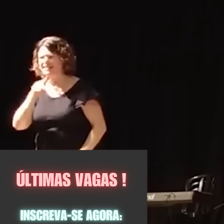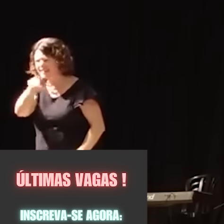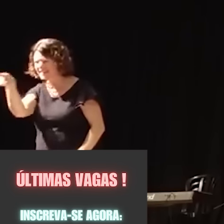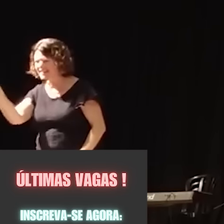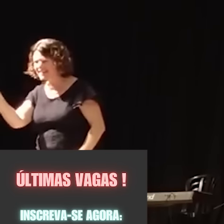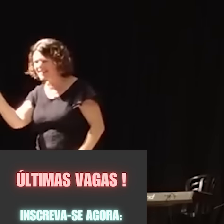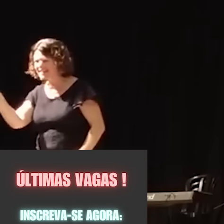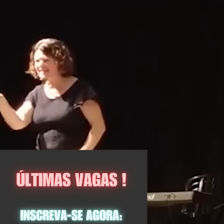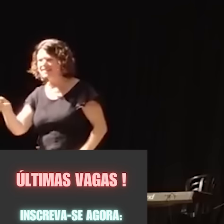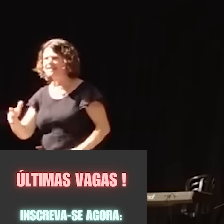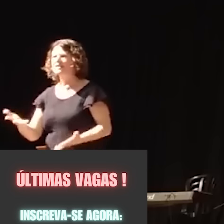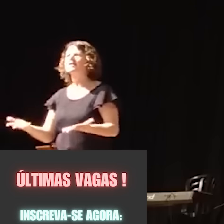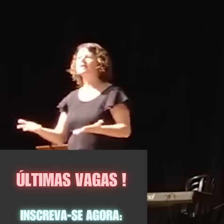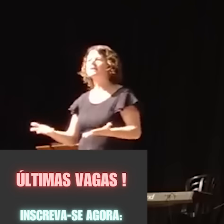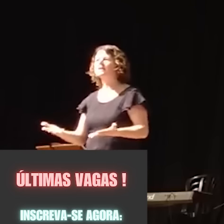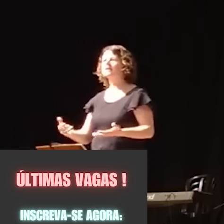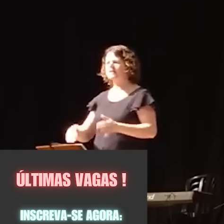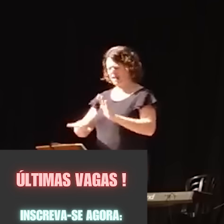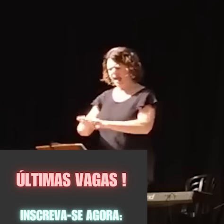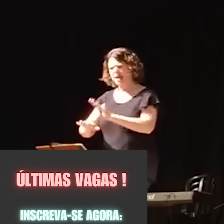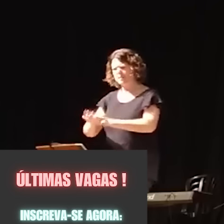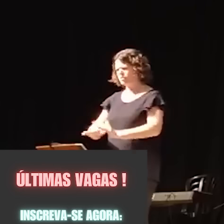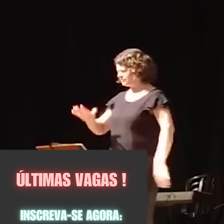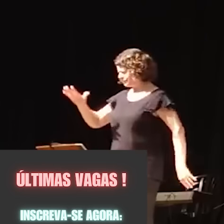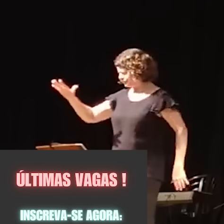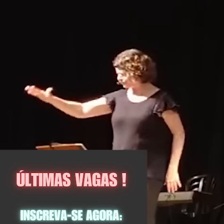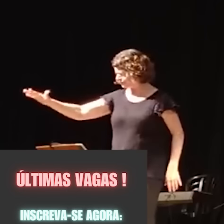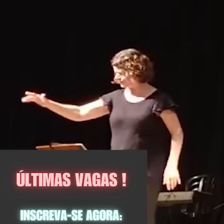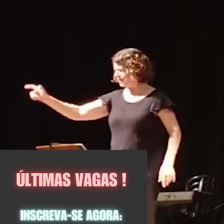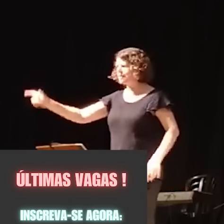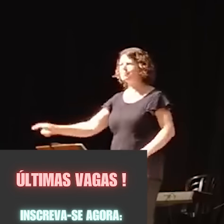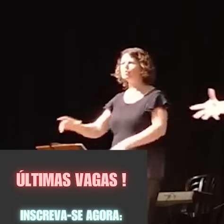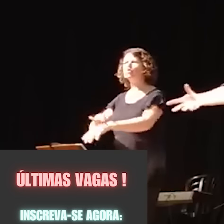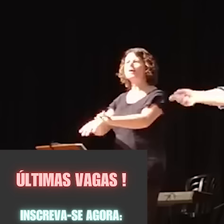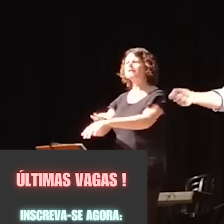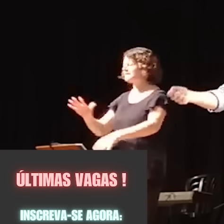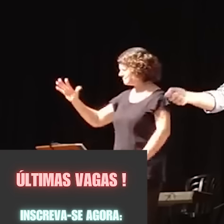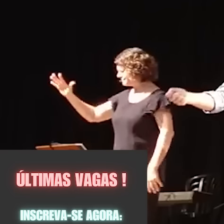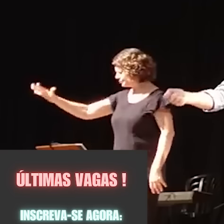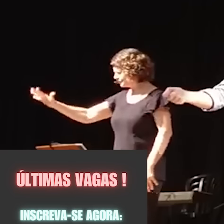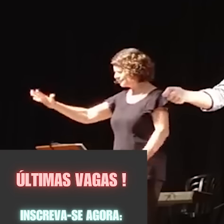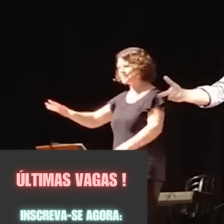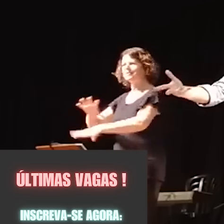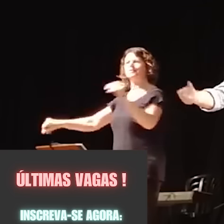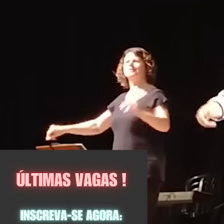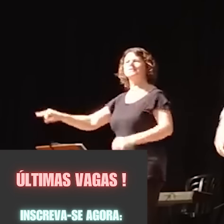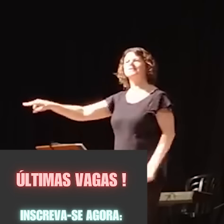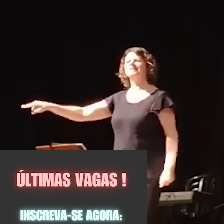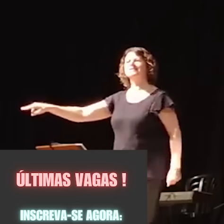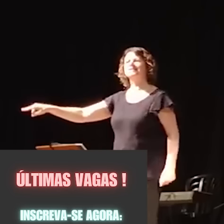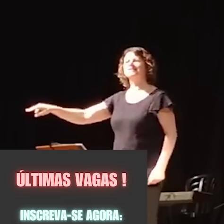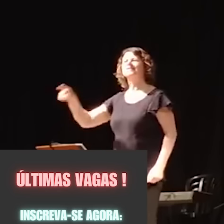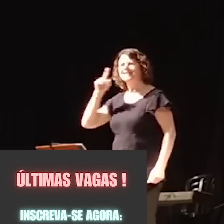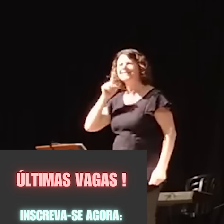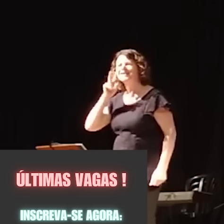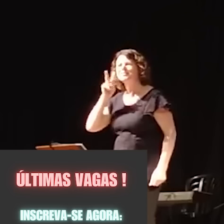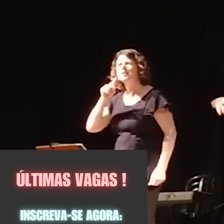enfermos Quem Disse onde tá escrito que aquela mulher ia tocar com as suas mãos na veste de Jesus EA ser